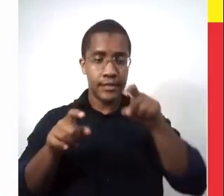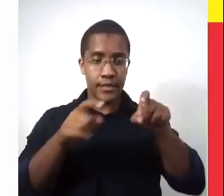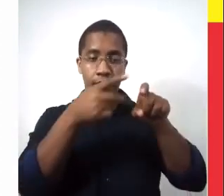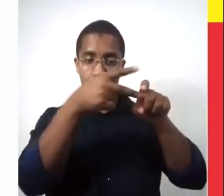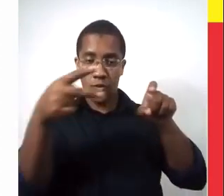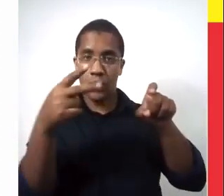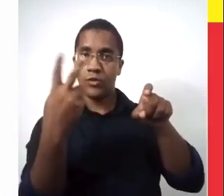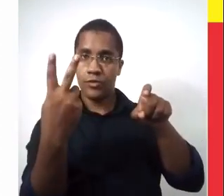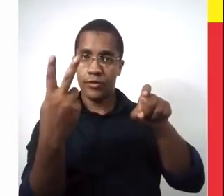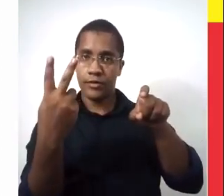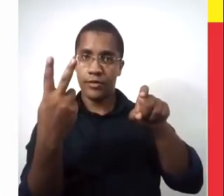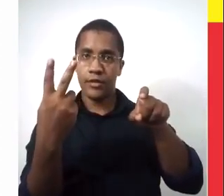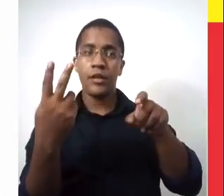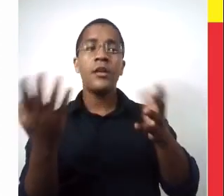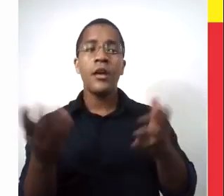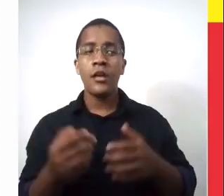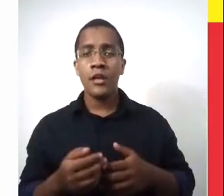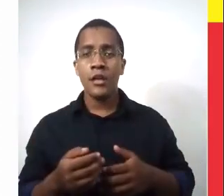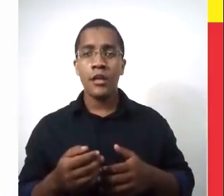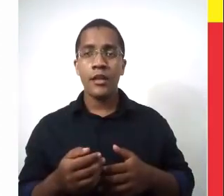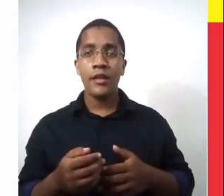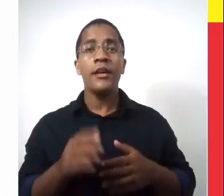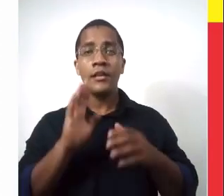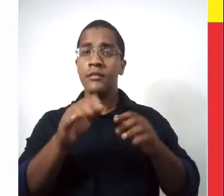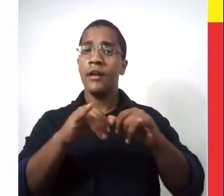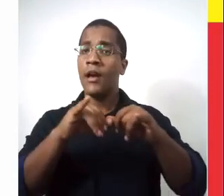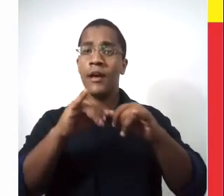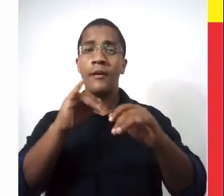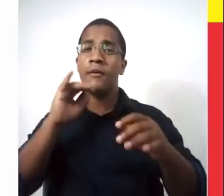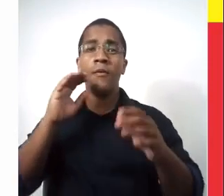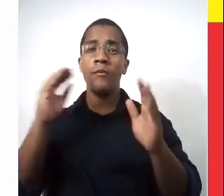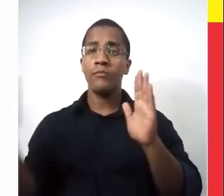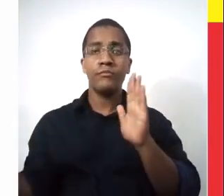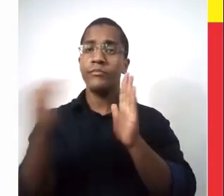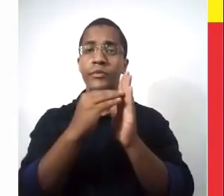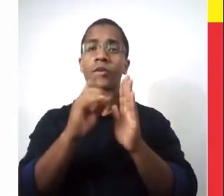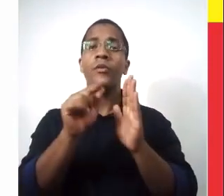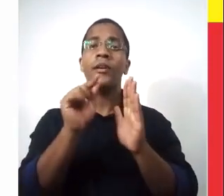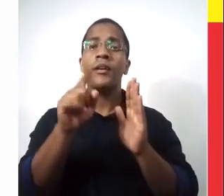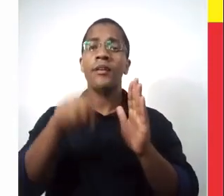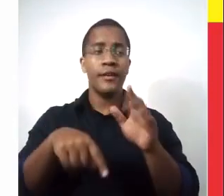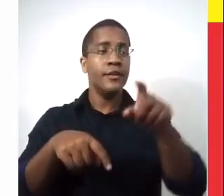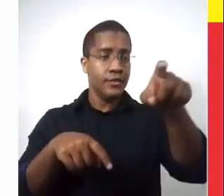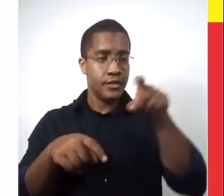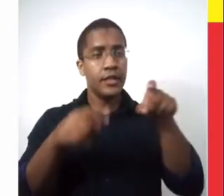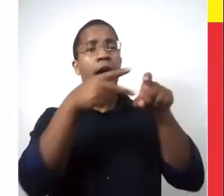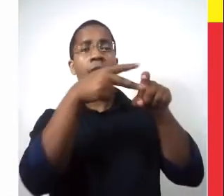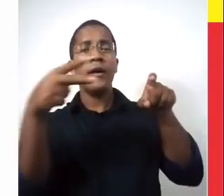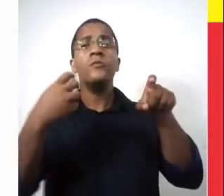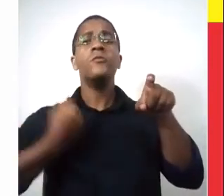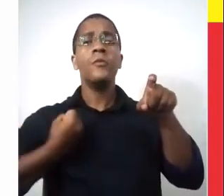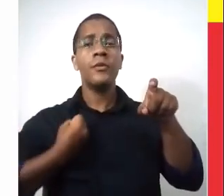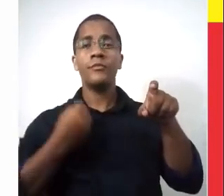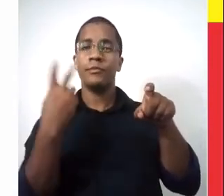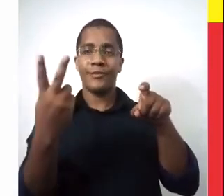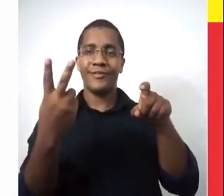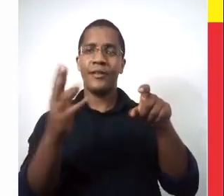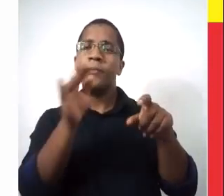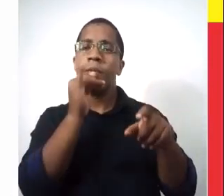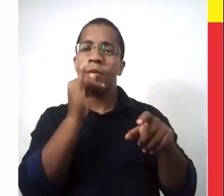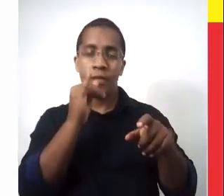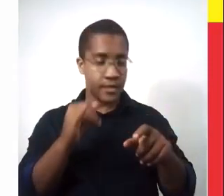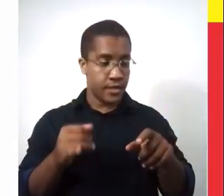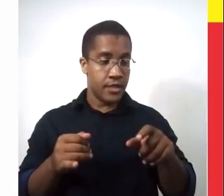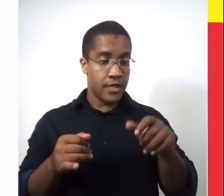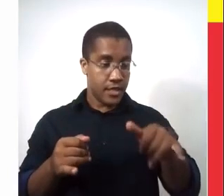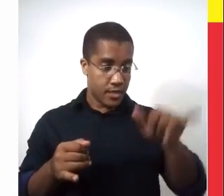a 2. A gente diz, a gente está informando que o X é igual a 2. Mas se a gente disser assim,